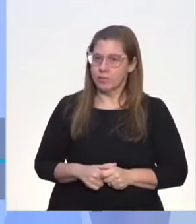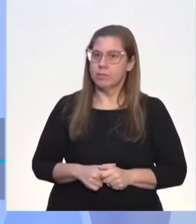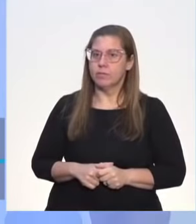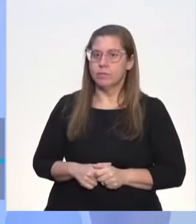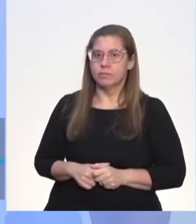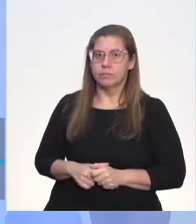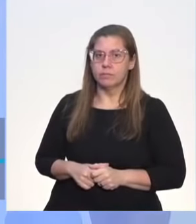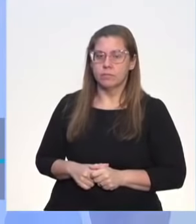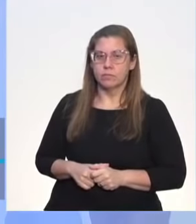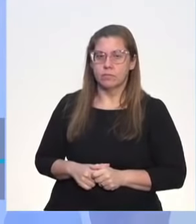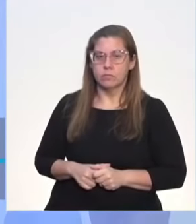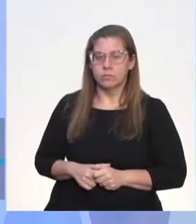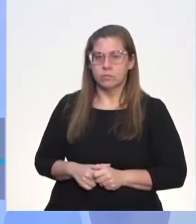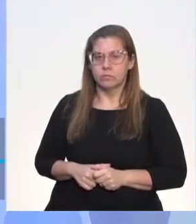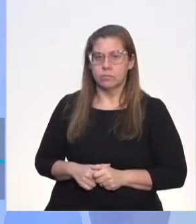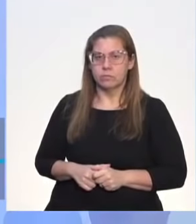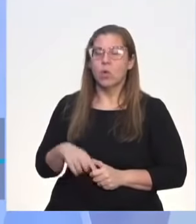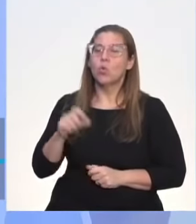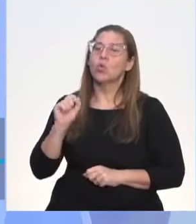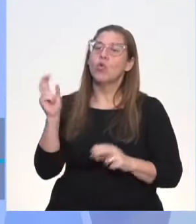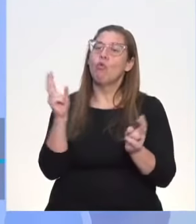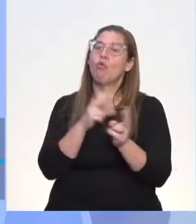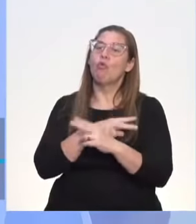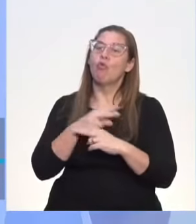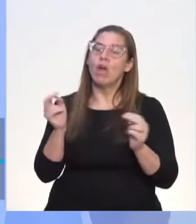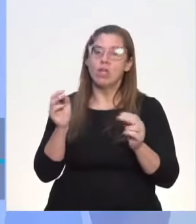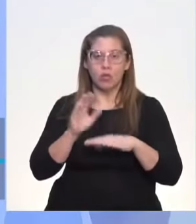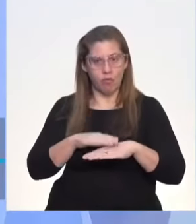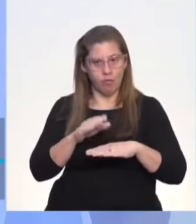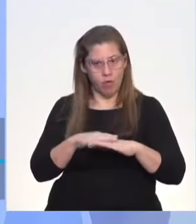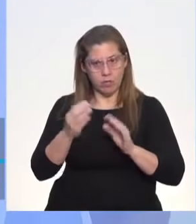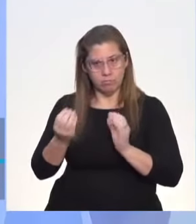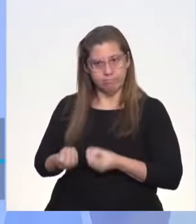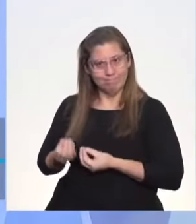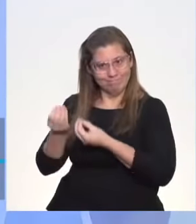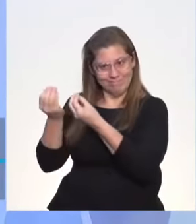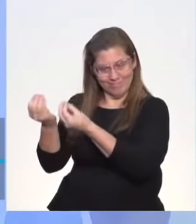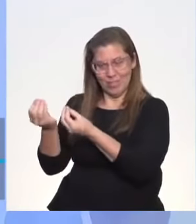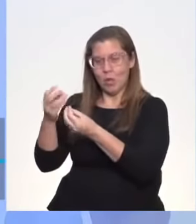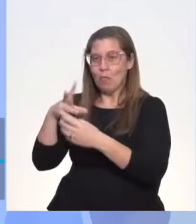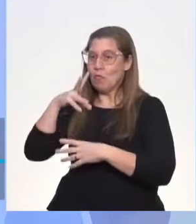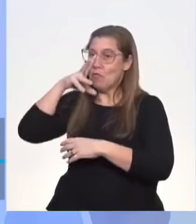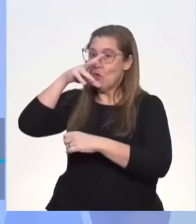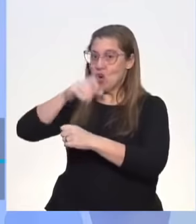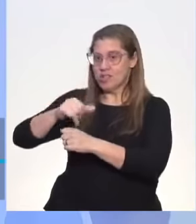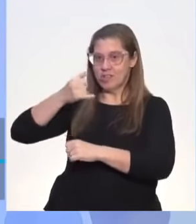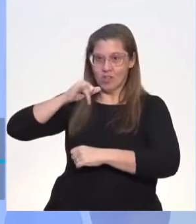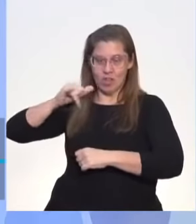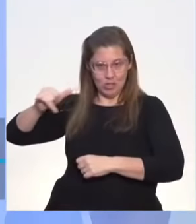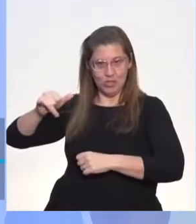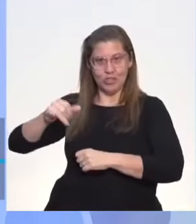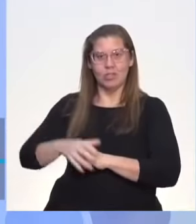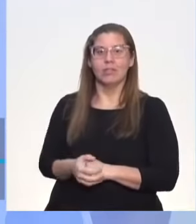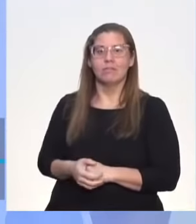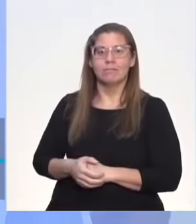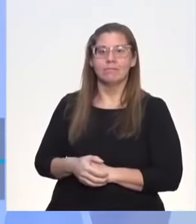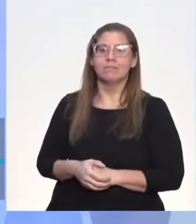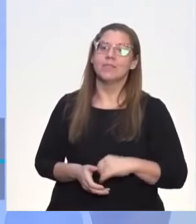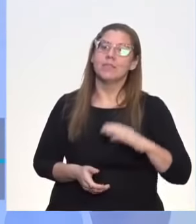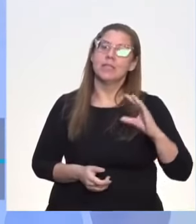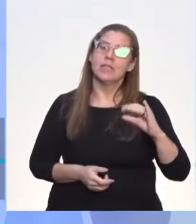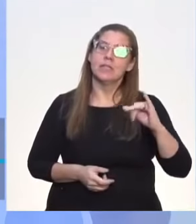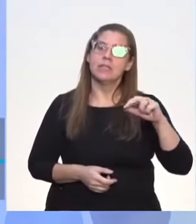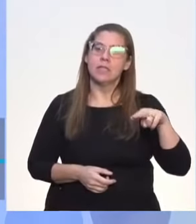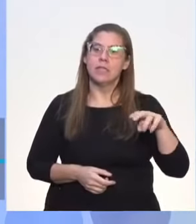notação básica o que o vento faz é fornecer uma modalidade de energia mecânica chamada energia